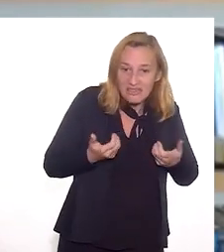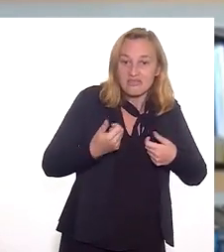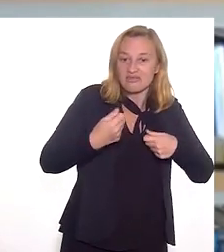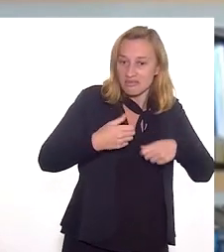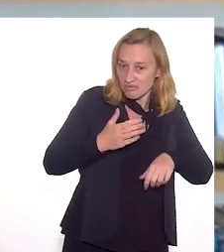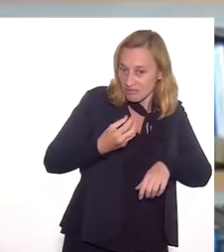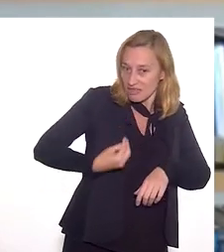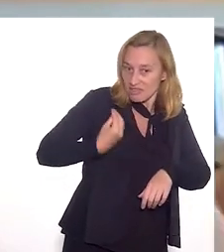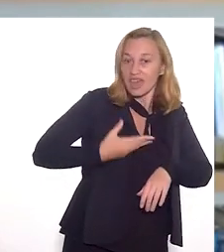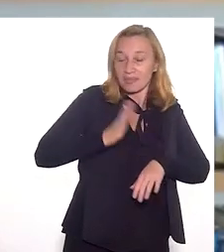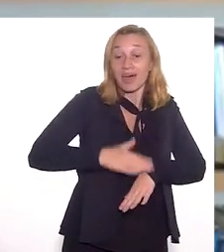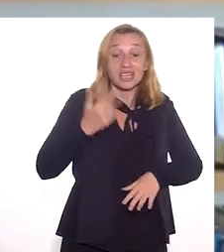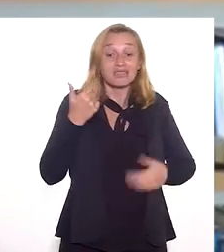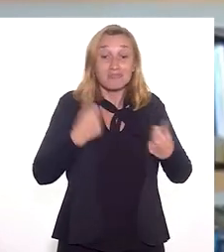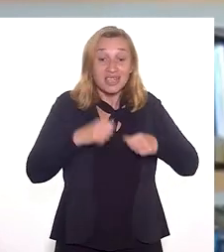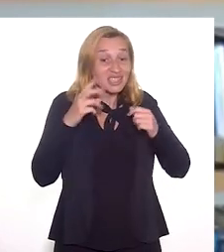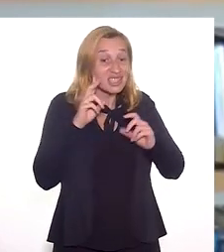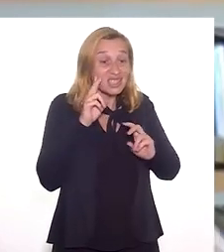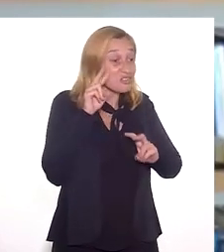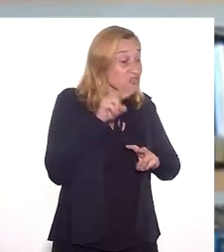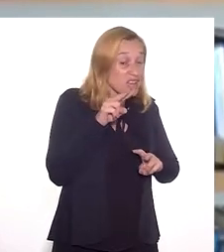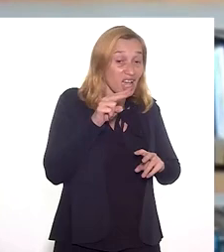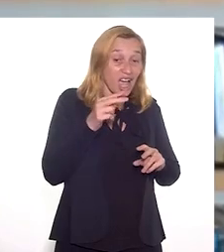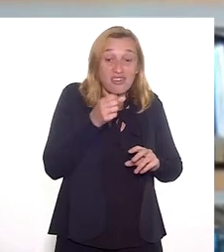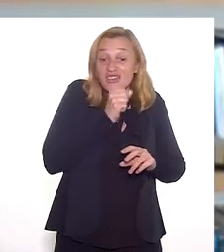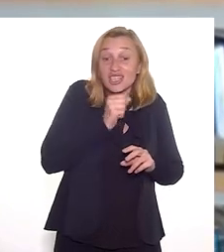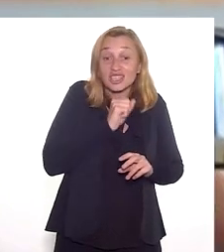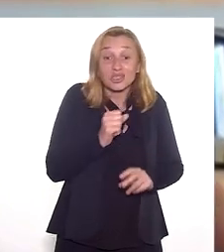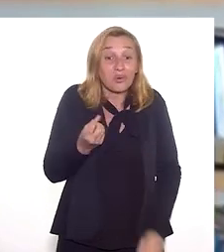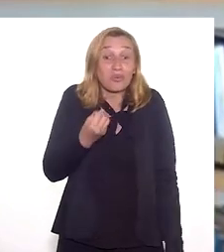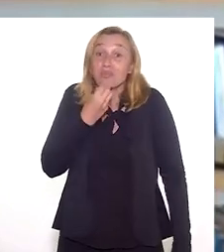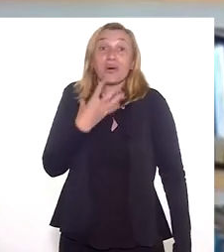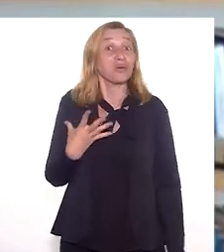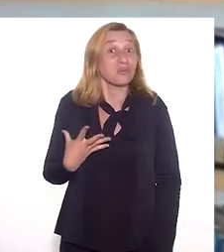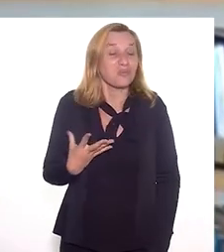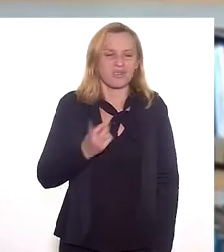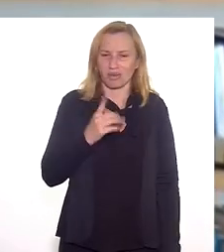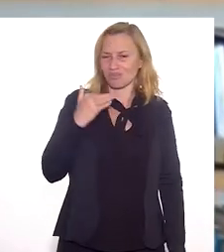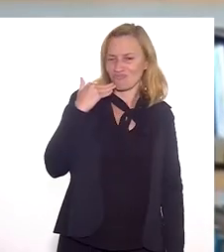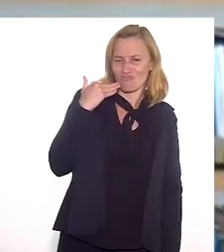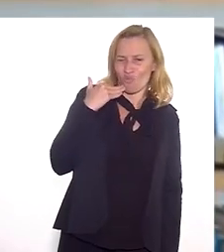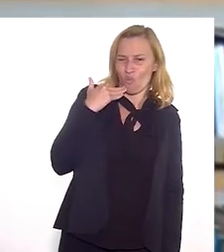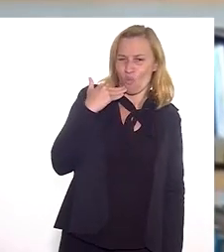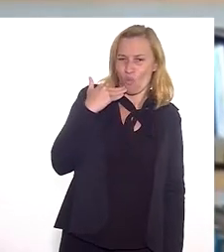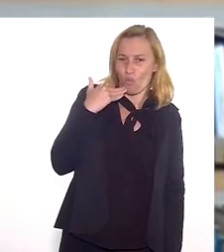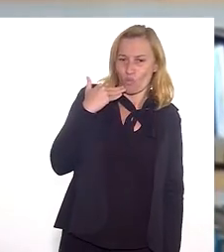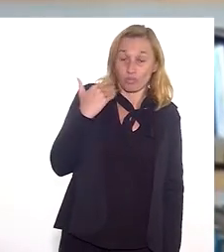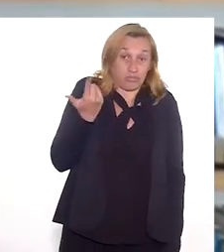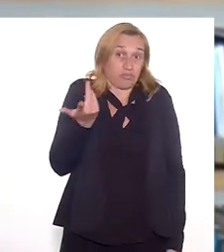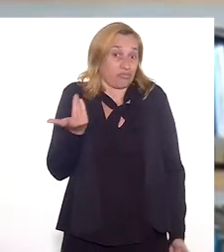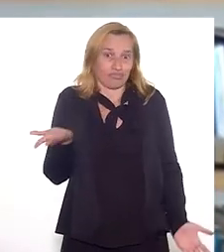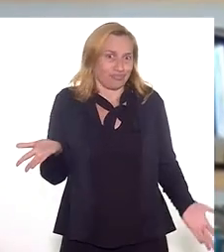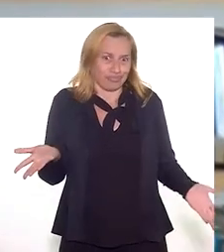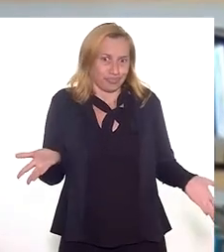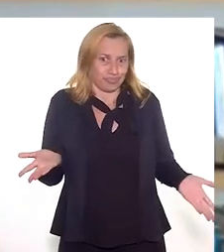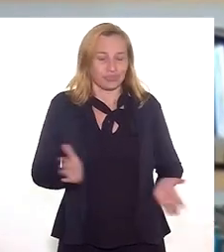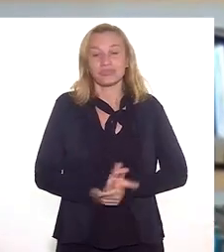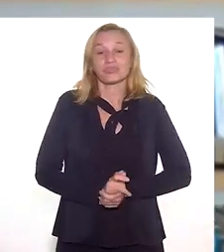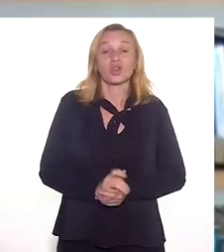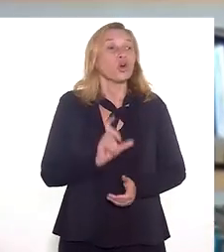viver muito, a gente precisa enfrentar a velhice, enxergar a velhice como um dado positivo e não como um defeito ou